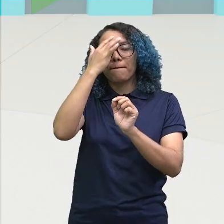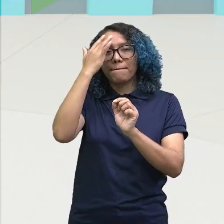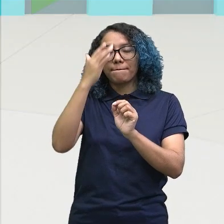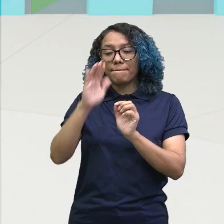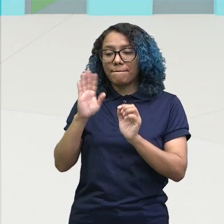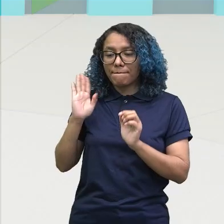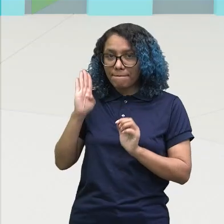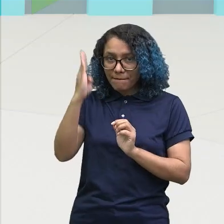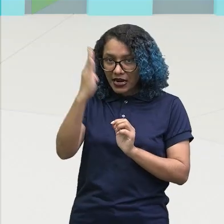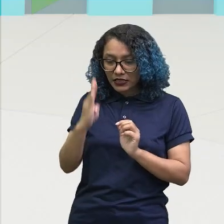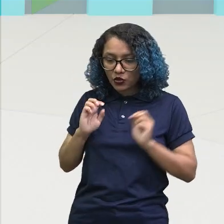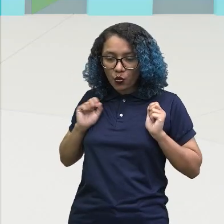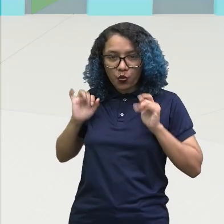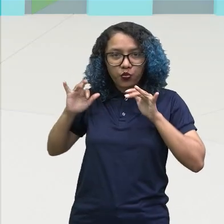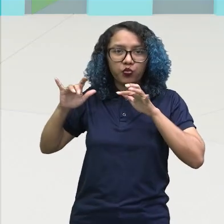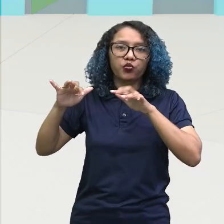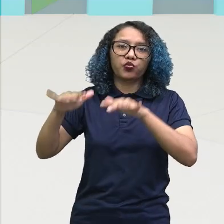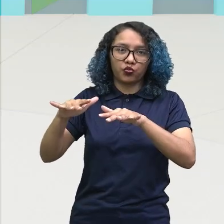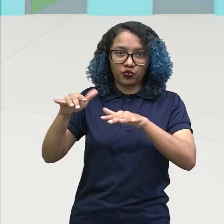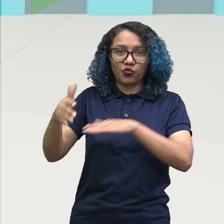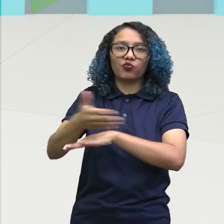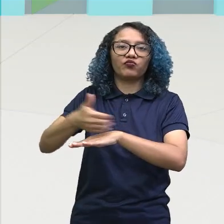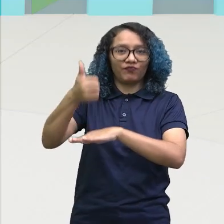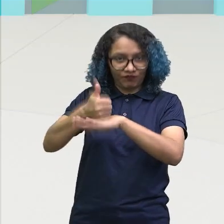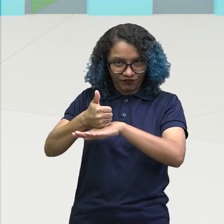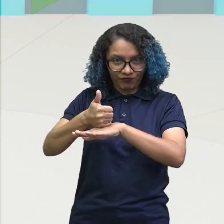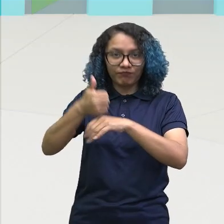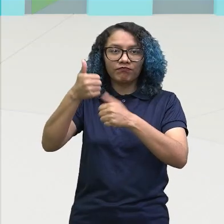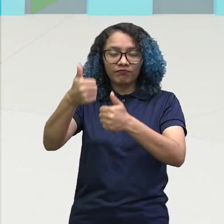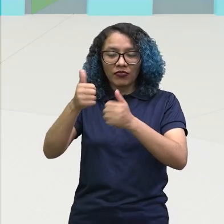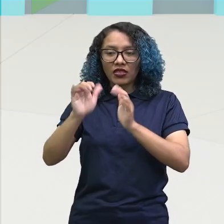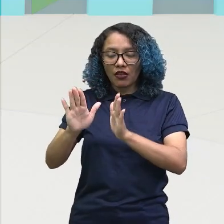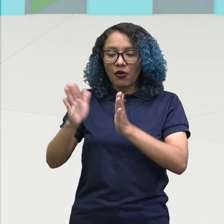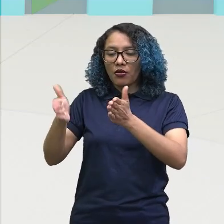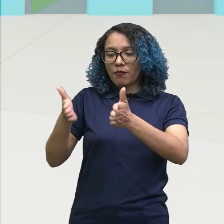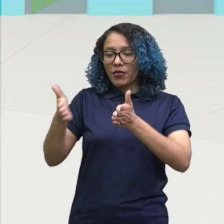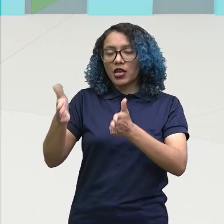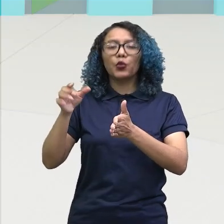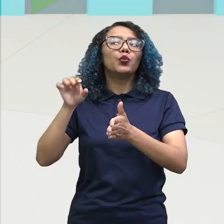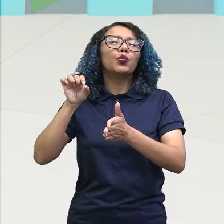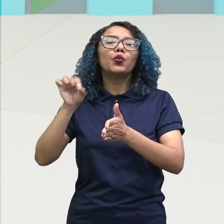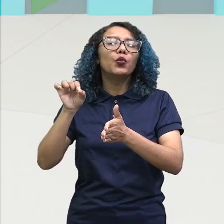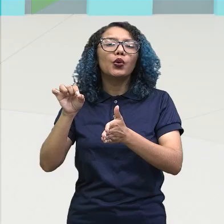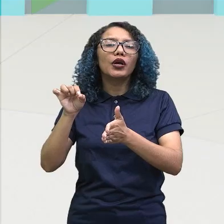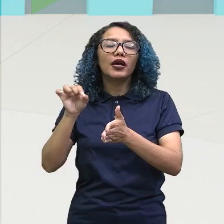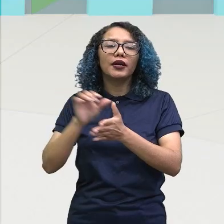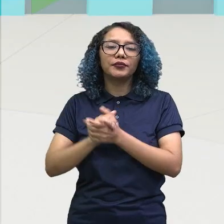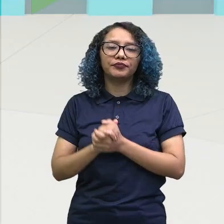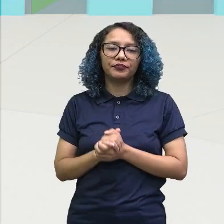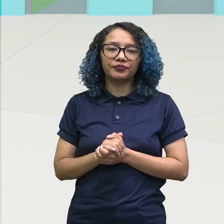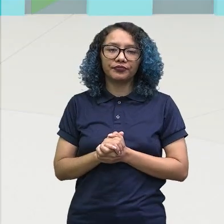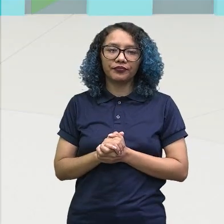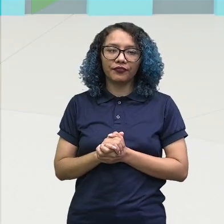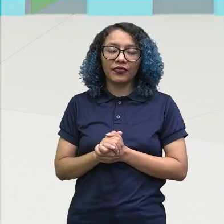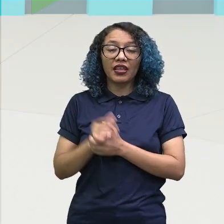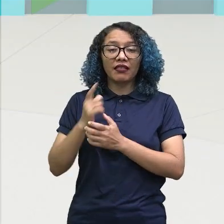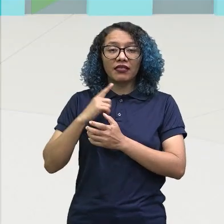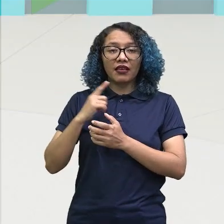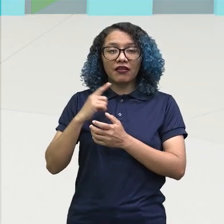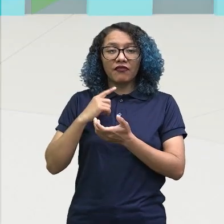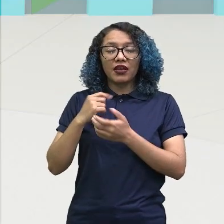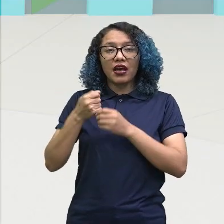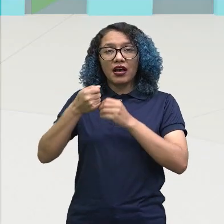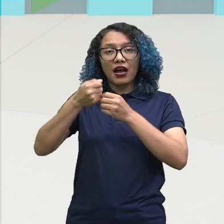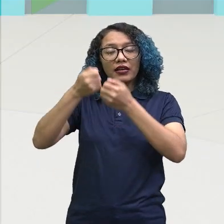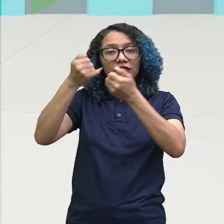é a verdade, não é? Ele foi colonizado. Então, nessa época, houve aí a descrição e a narração de